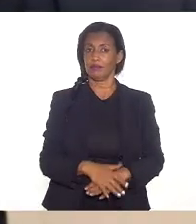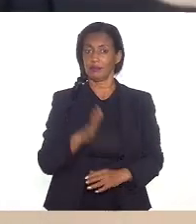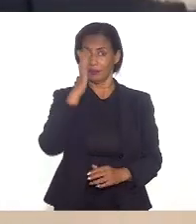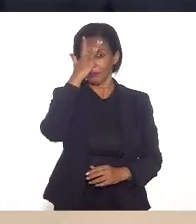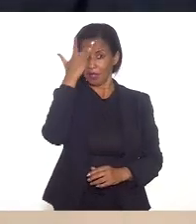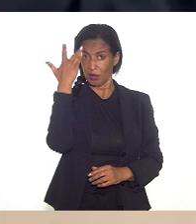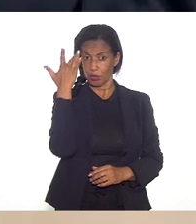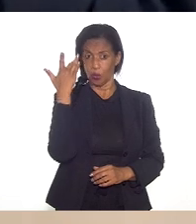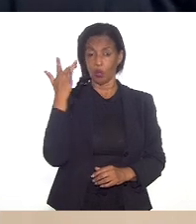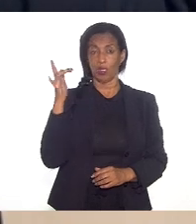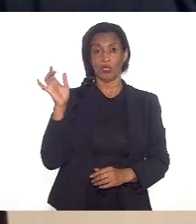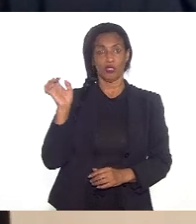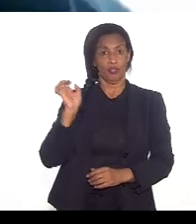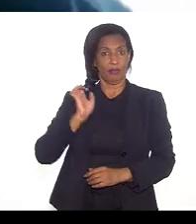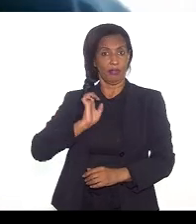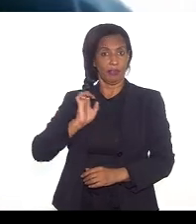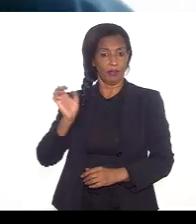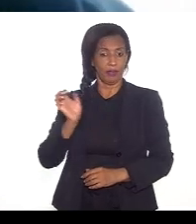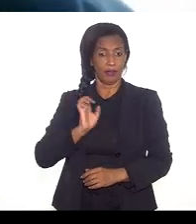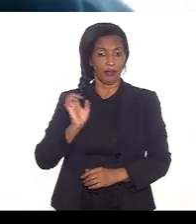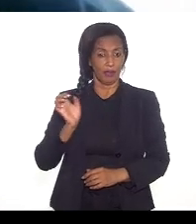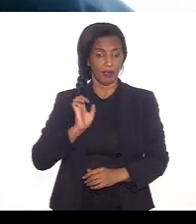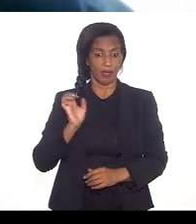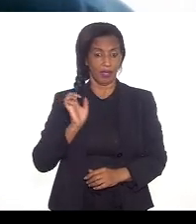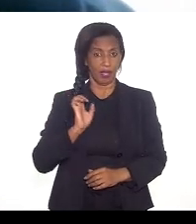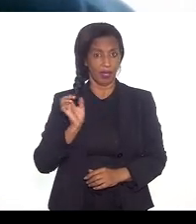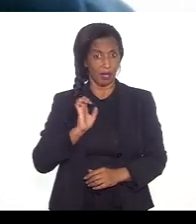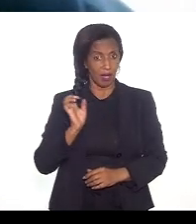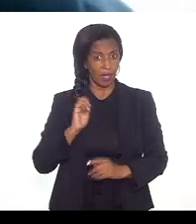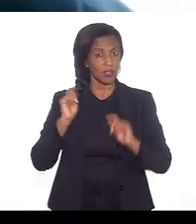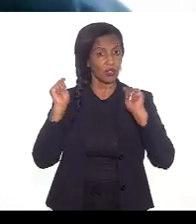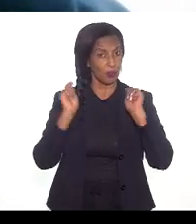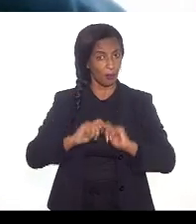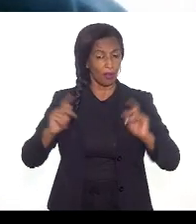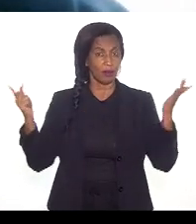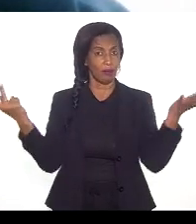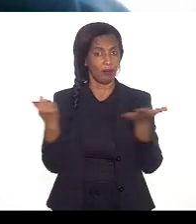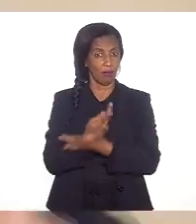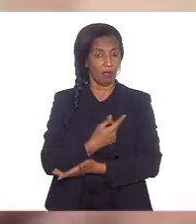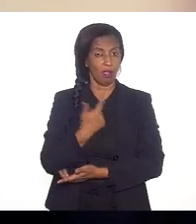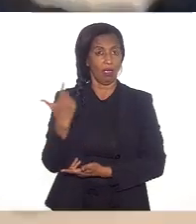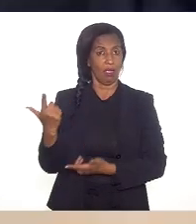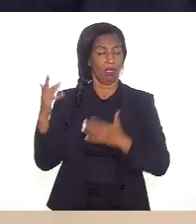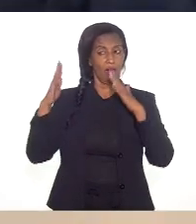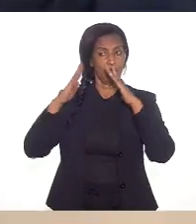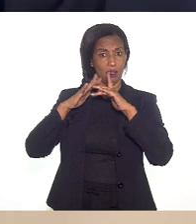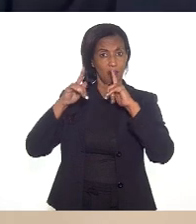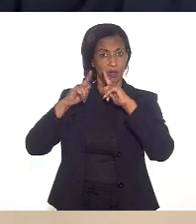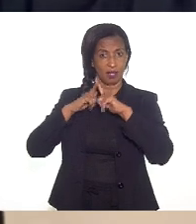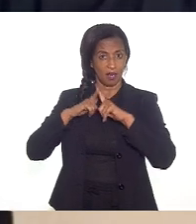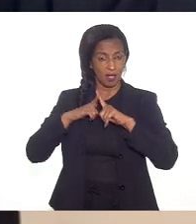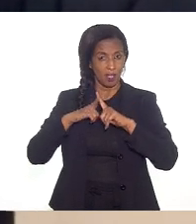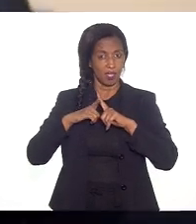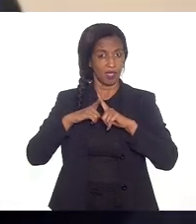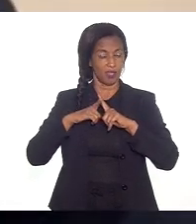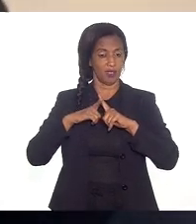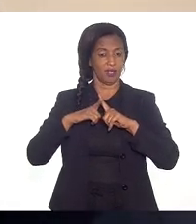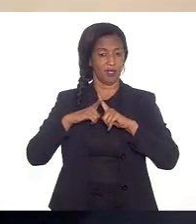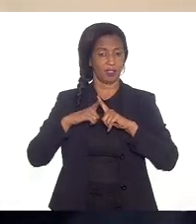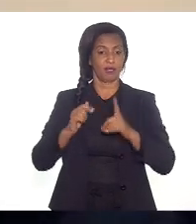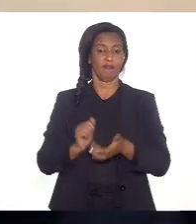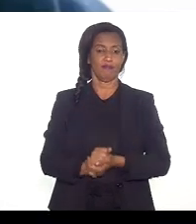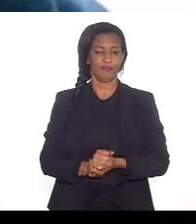pessoas gays sendo... Bombas em mesquitas, sinagogas e igrejas. Igrejas, os templos religiosos